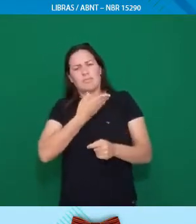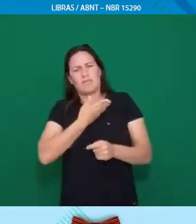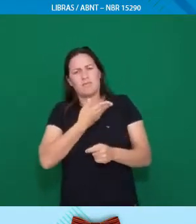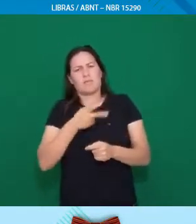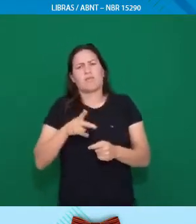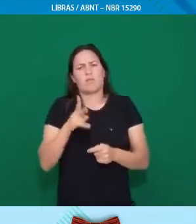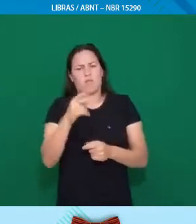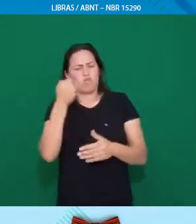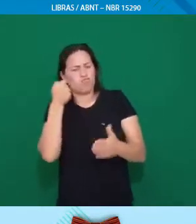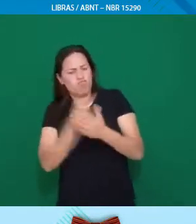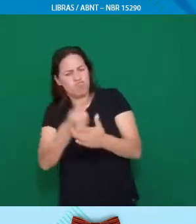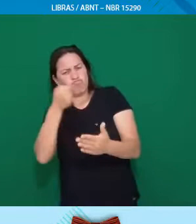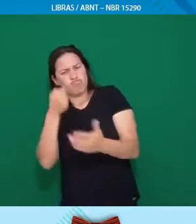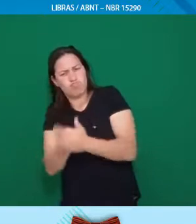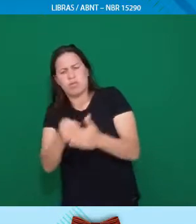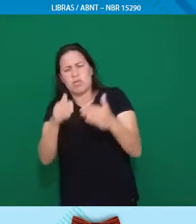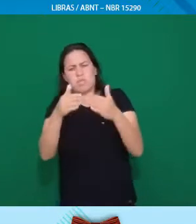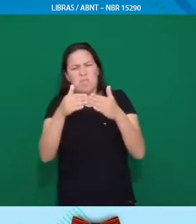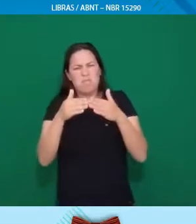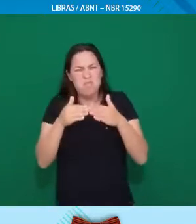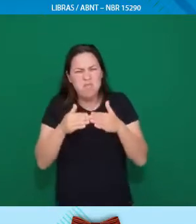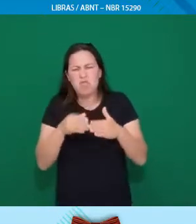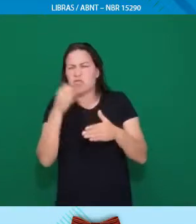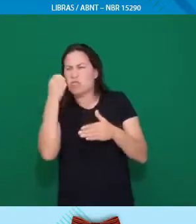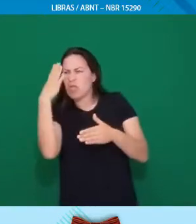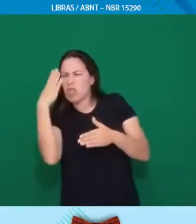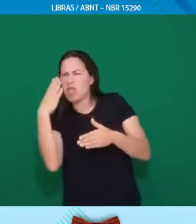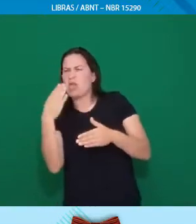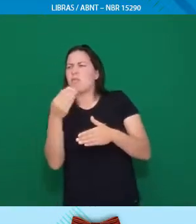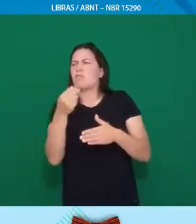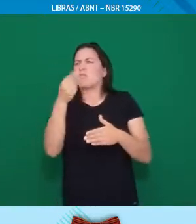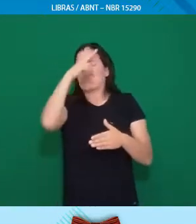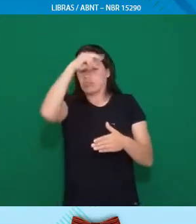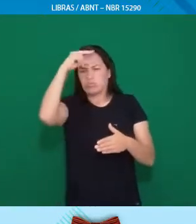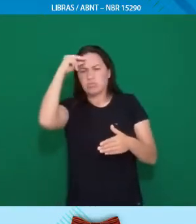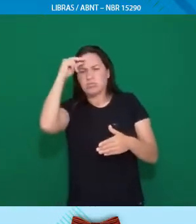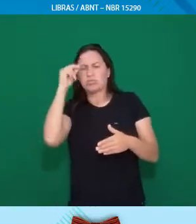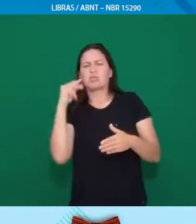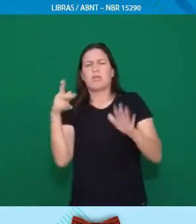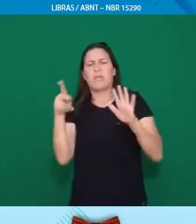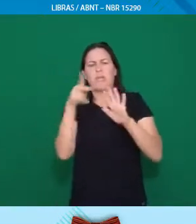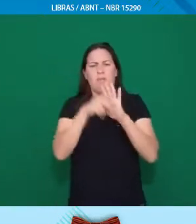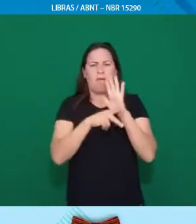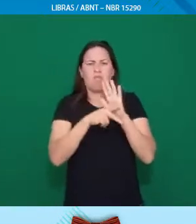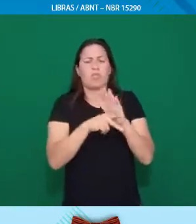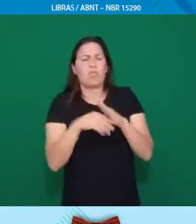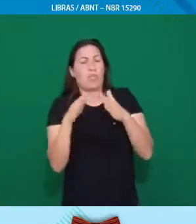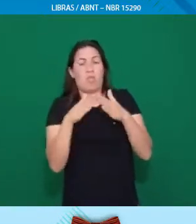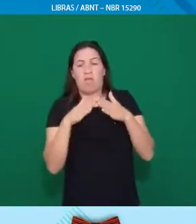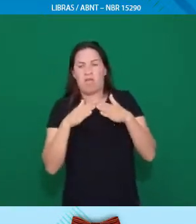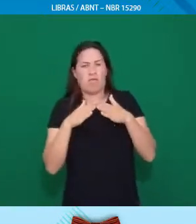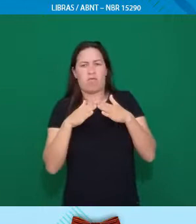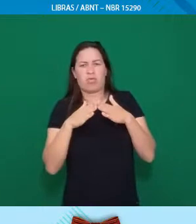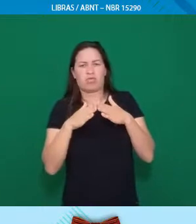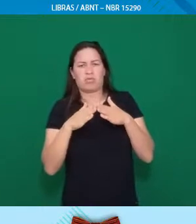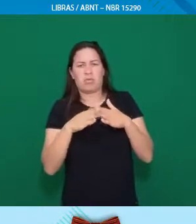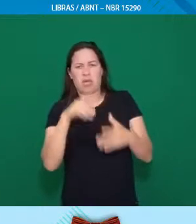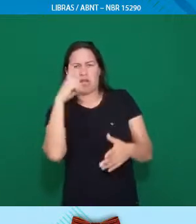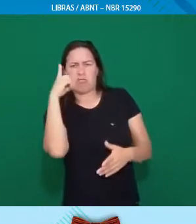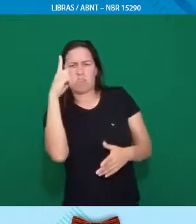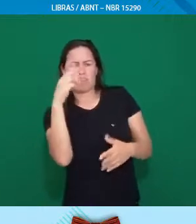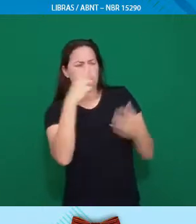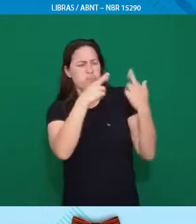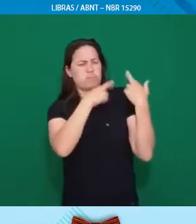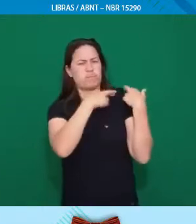os colegas nós continuaremos lutando pedindo Lembrando que execução de serviço público não é favor execução do